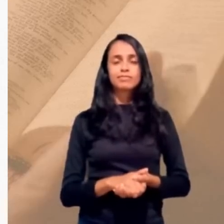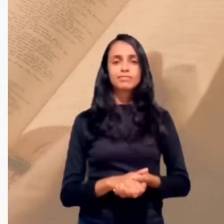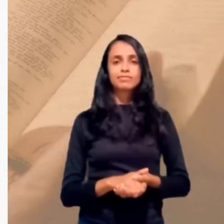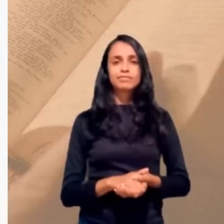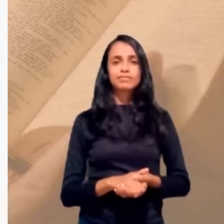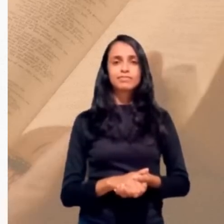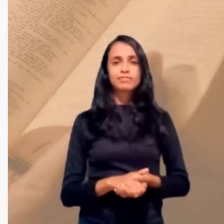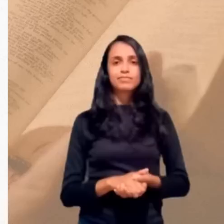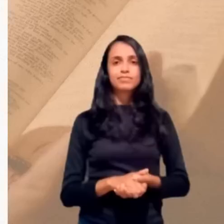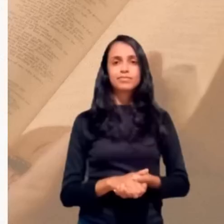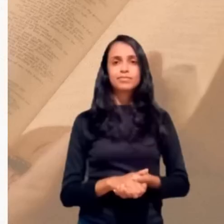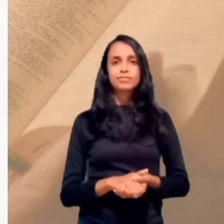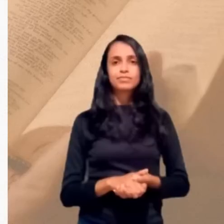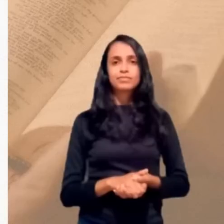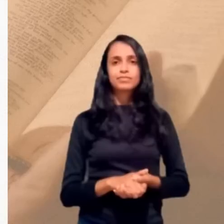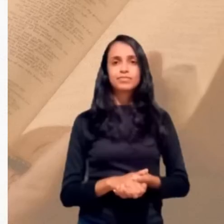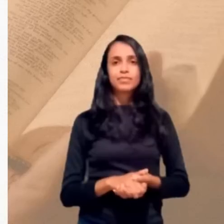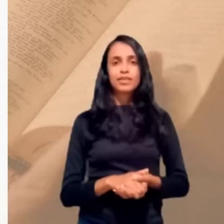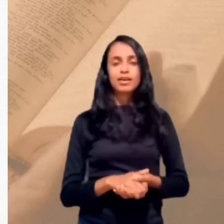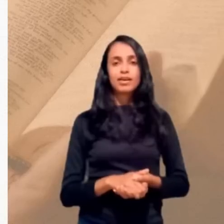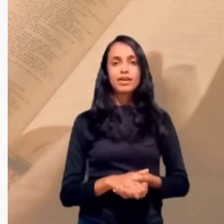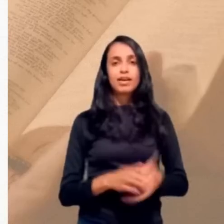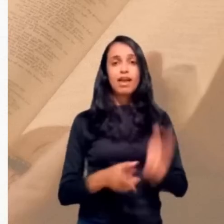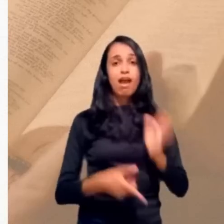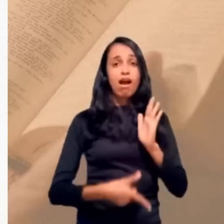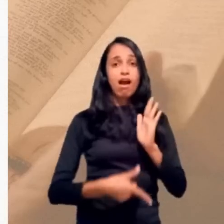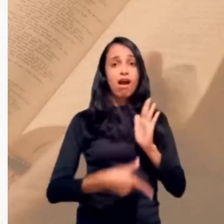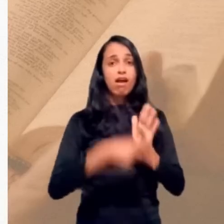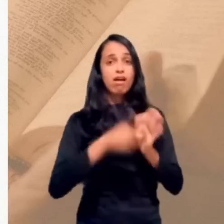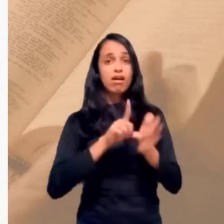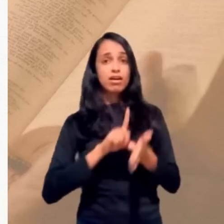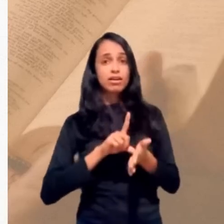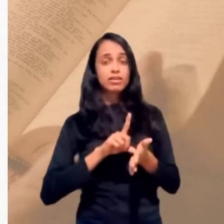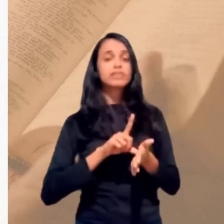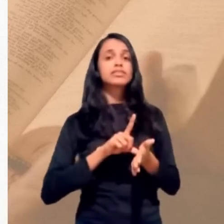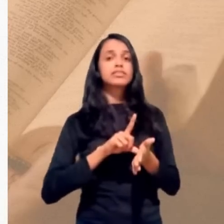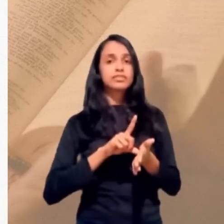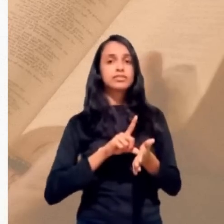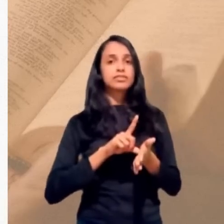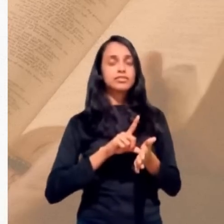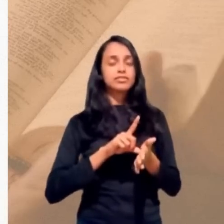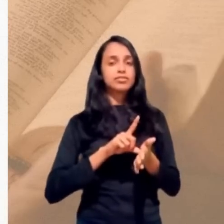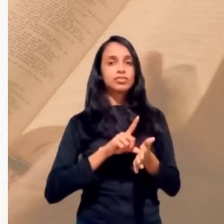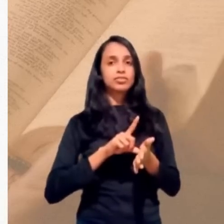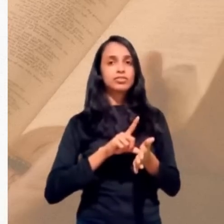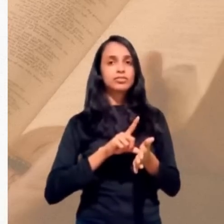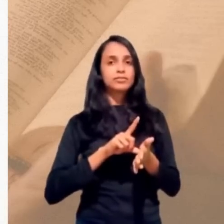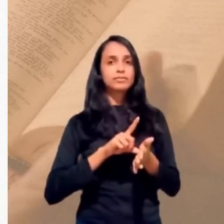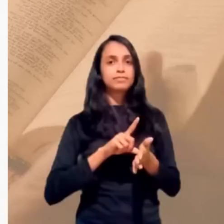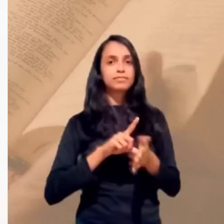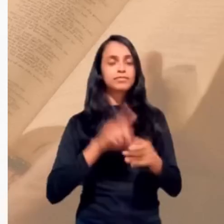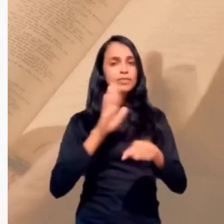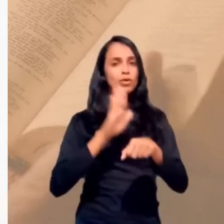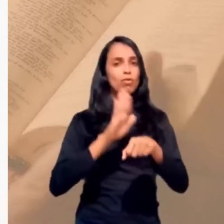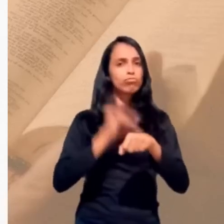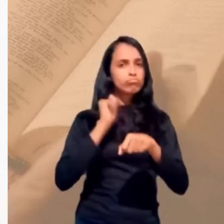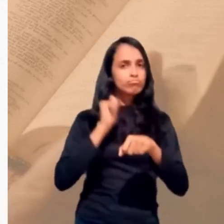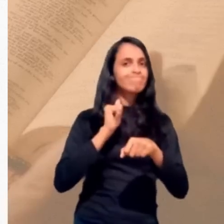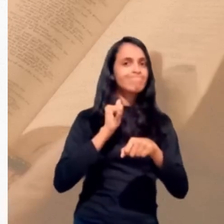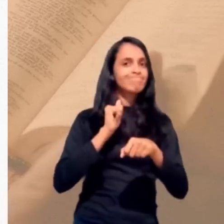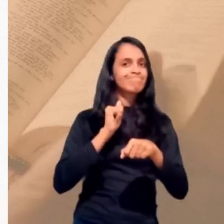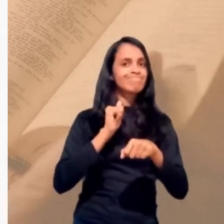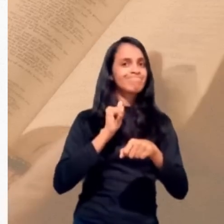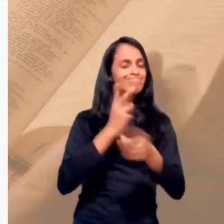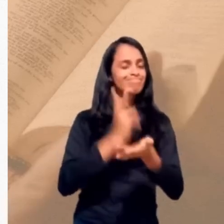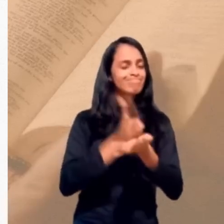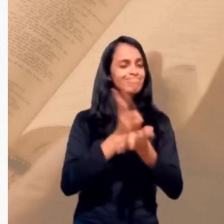Antes de ser chamado a retomar sua obra apostólica, devia